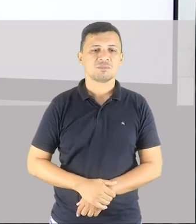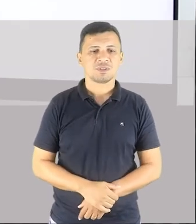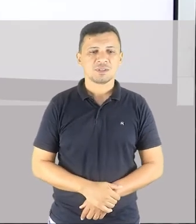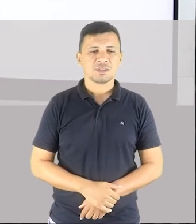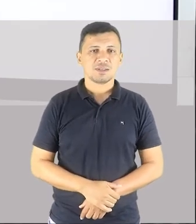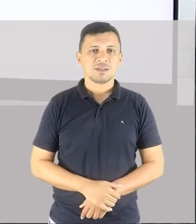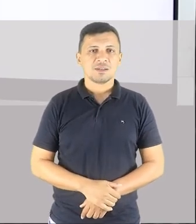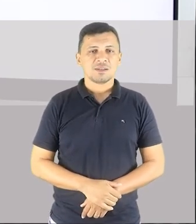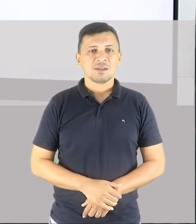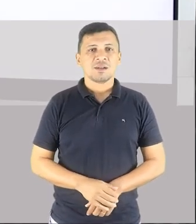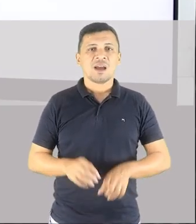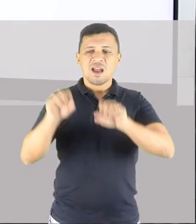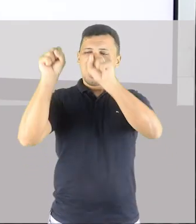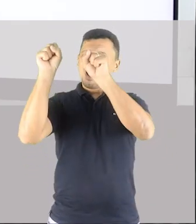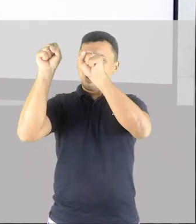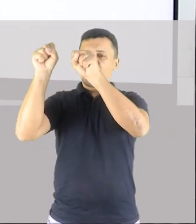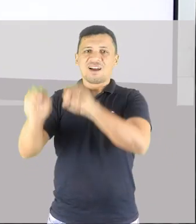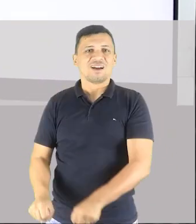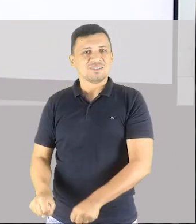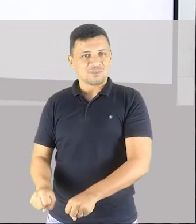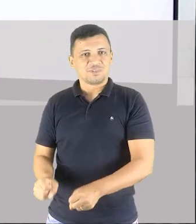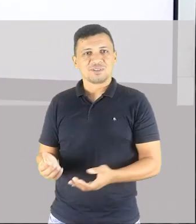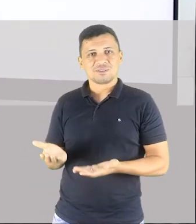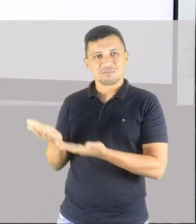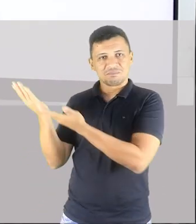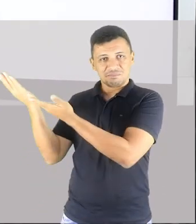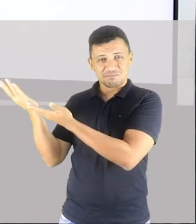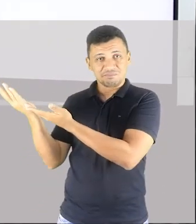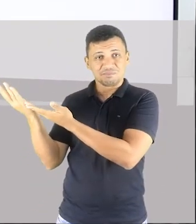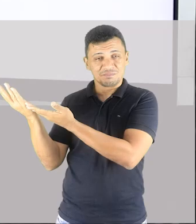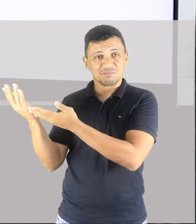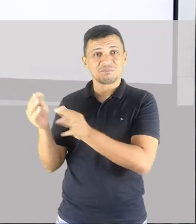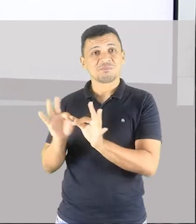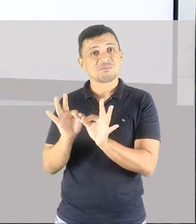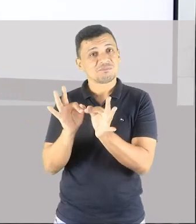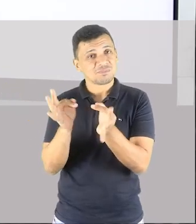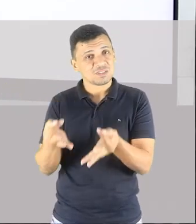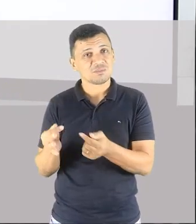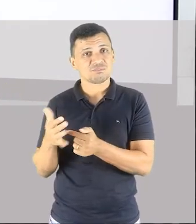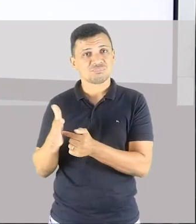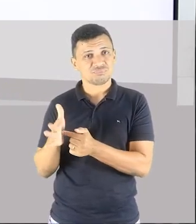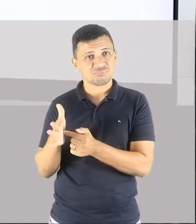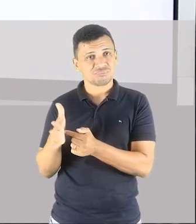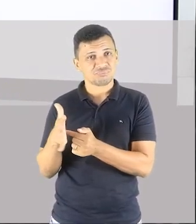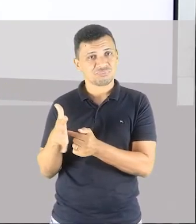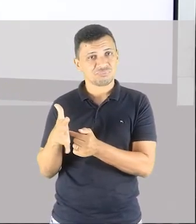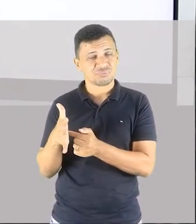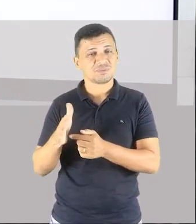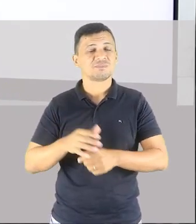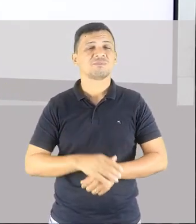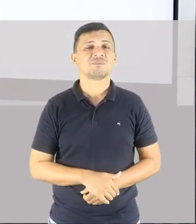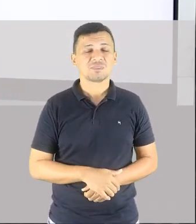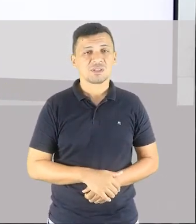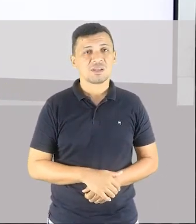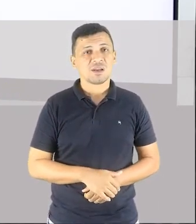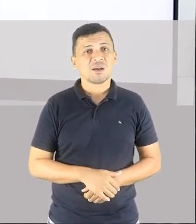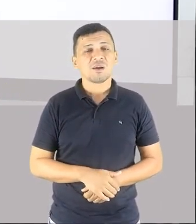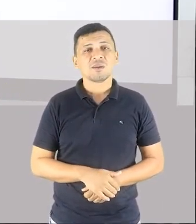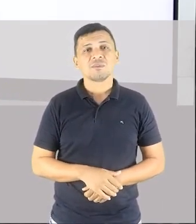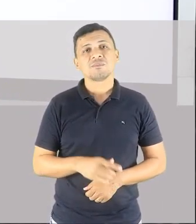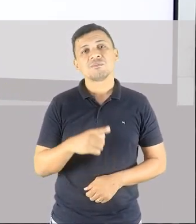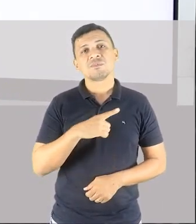Então, as alavancas são dispositivos assim. São máquinas simples. Eu estava falando de máquinas simples, né? Máquinas